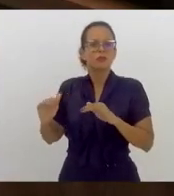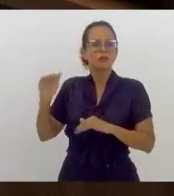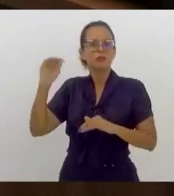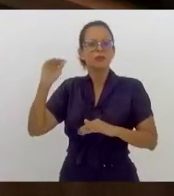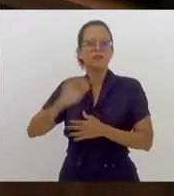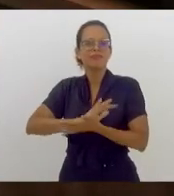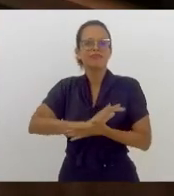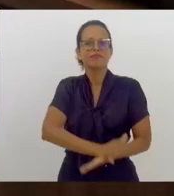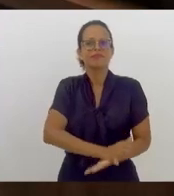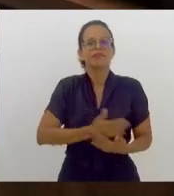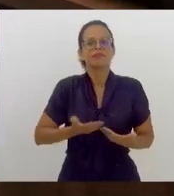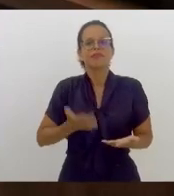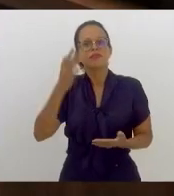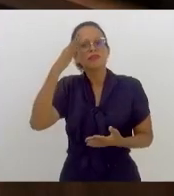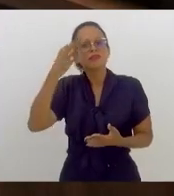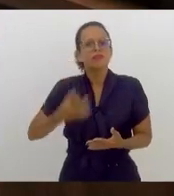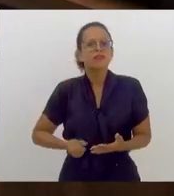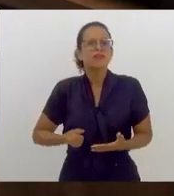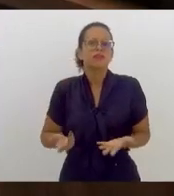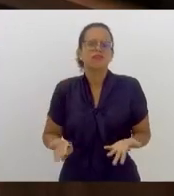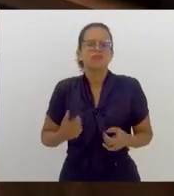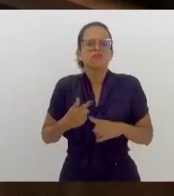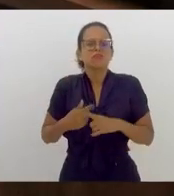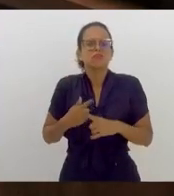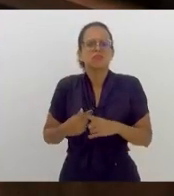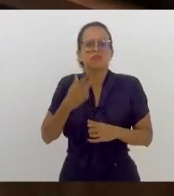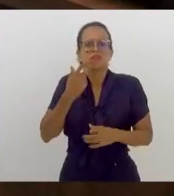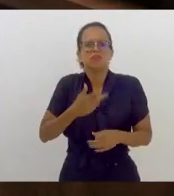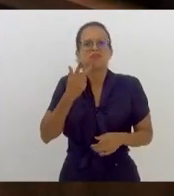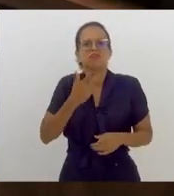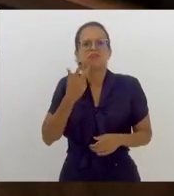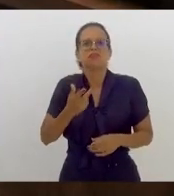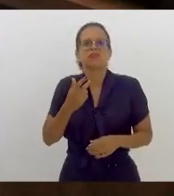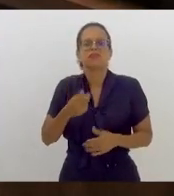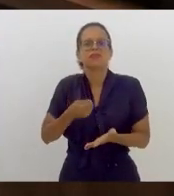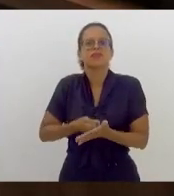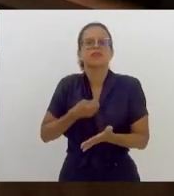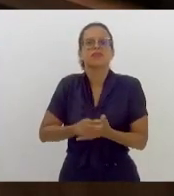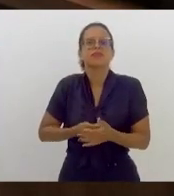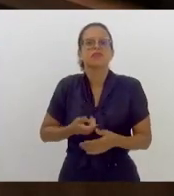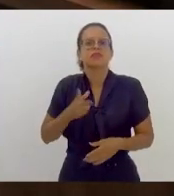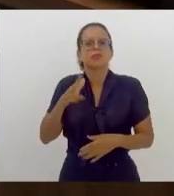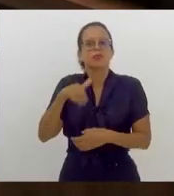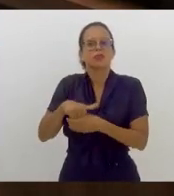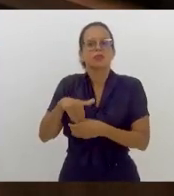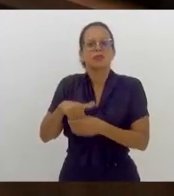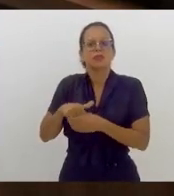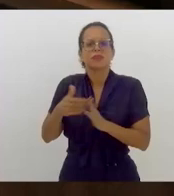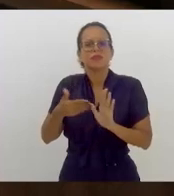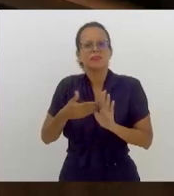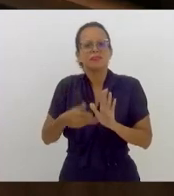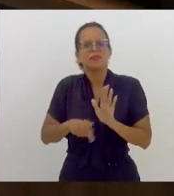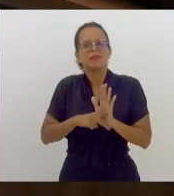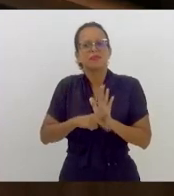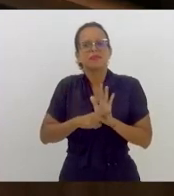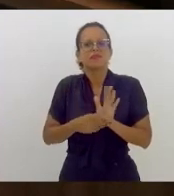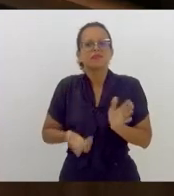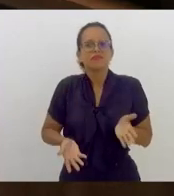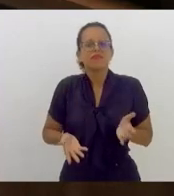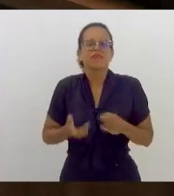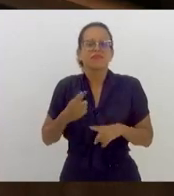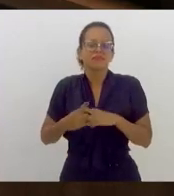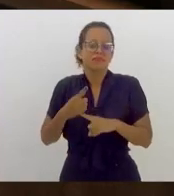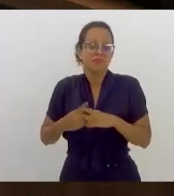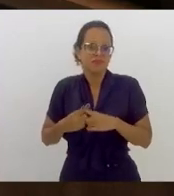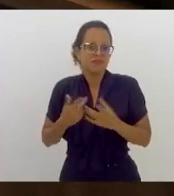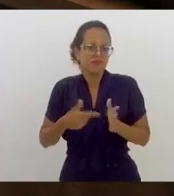entendi por que se insistiu tanto na votação desse projeto. Porque